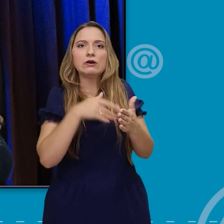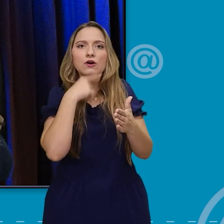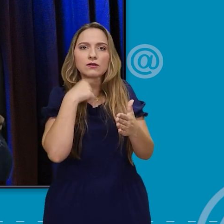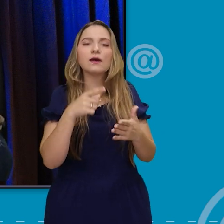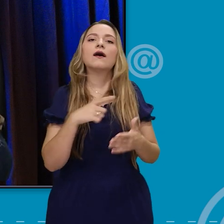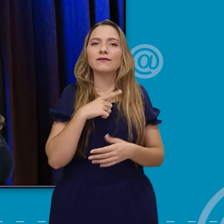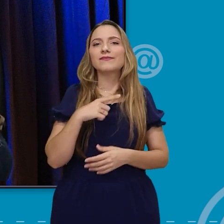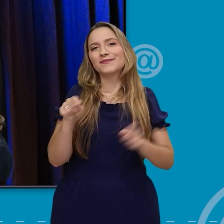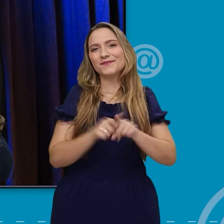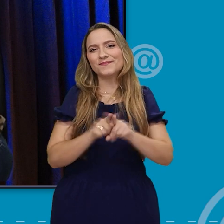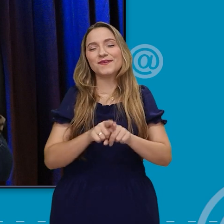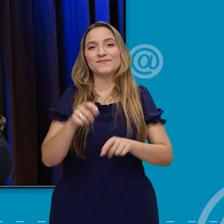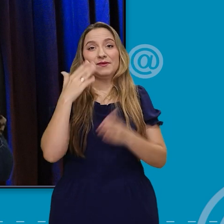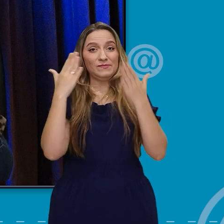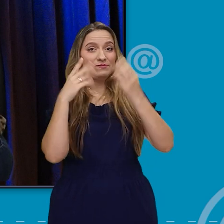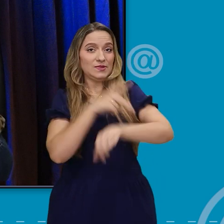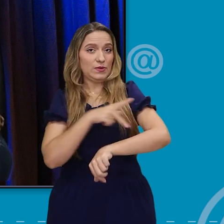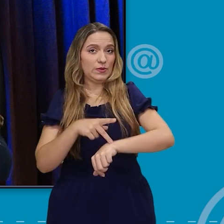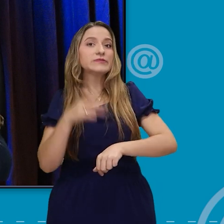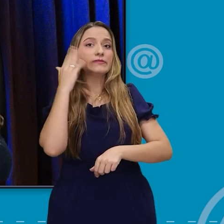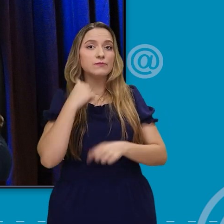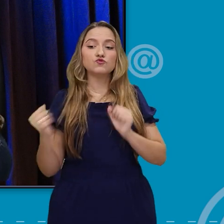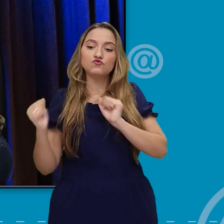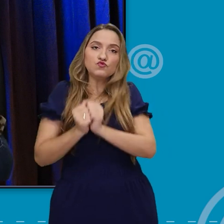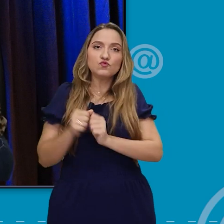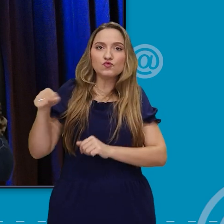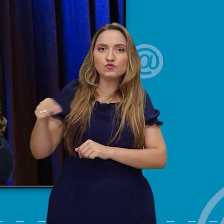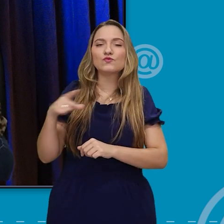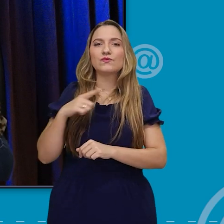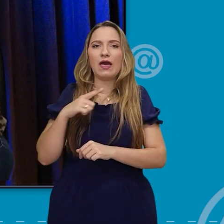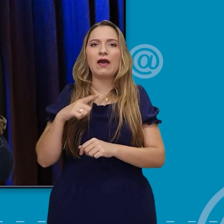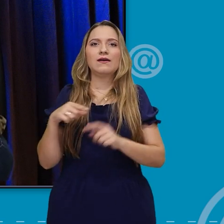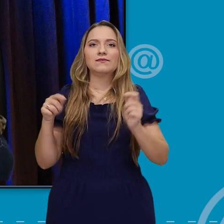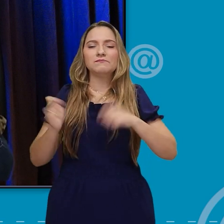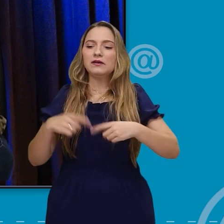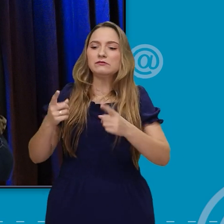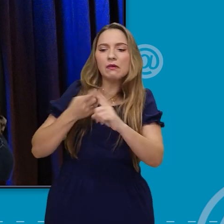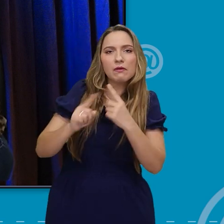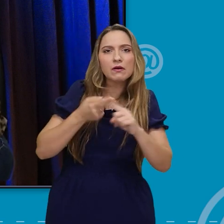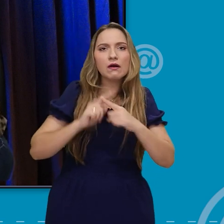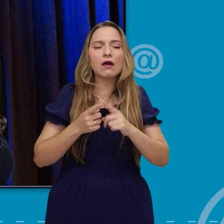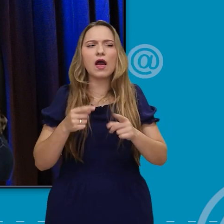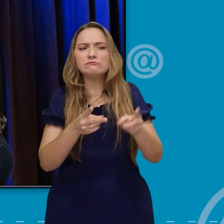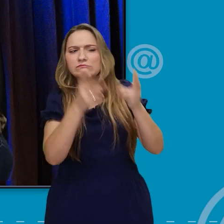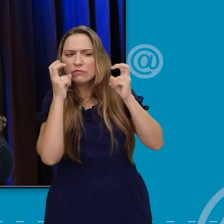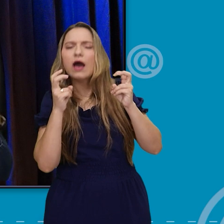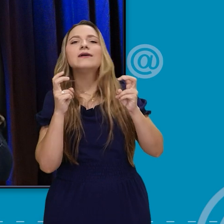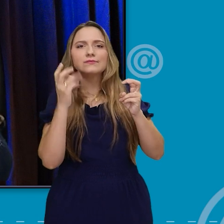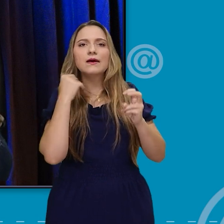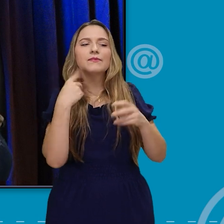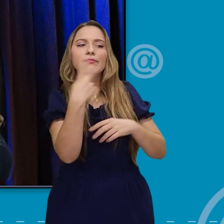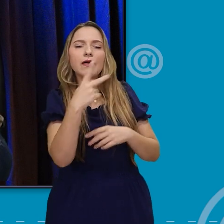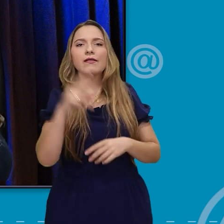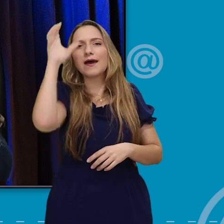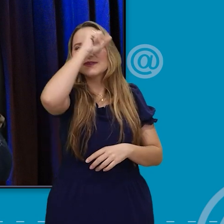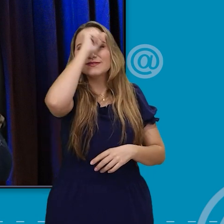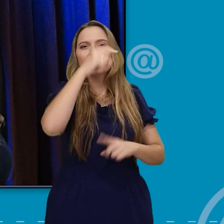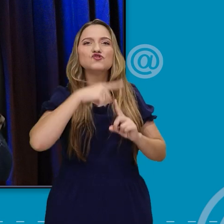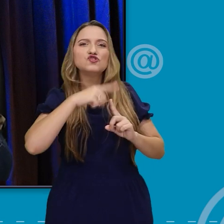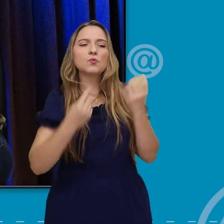psicologia, consegue ver o vínculo da aprendizagem da criança, a modalidade de aprendizagem, ou conseguem ver que são questões emocionais que acarretam